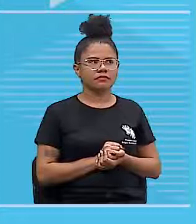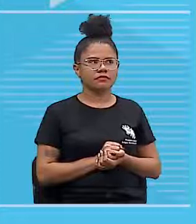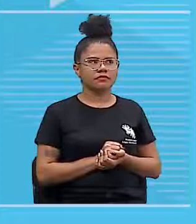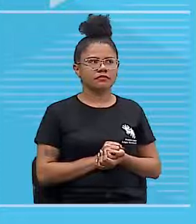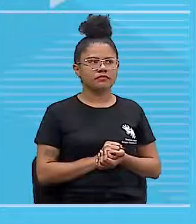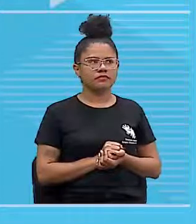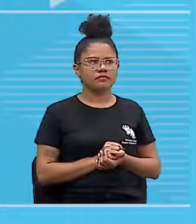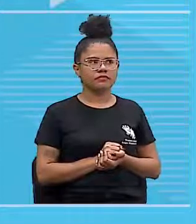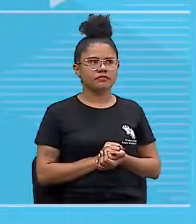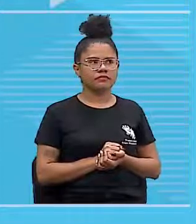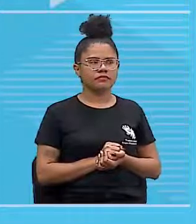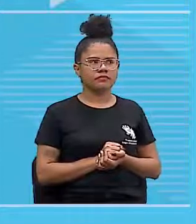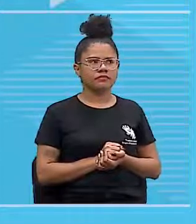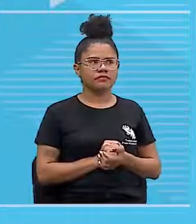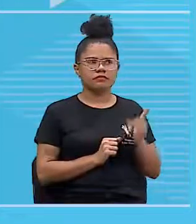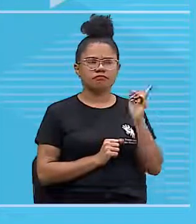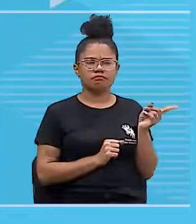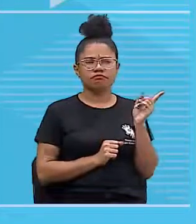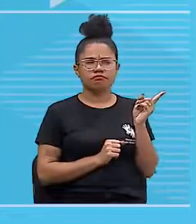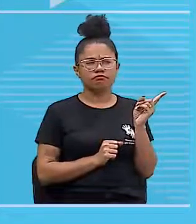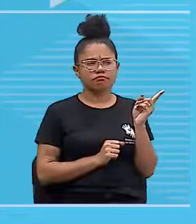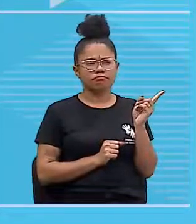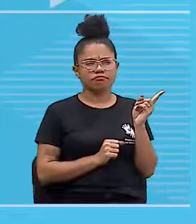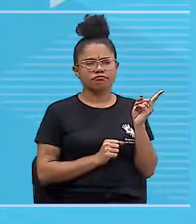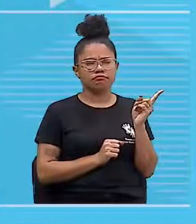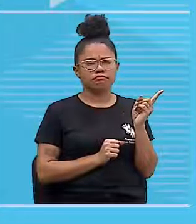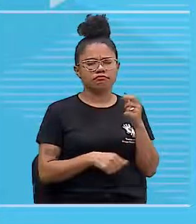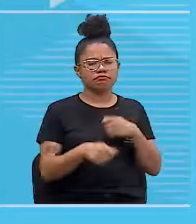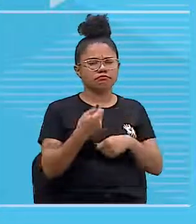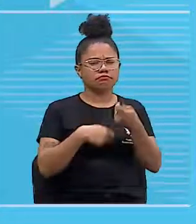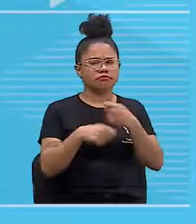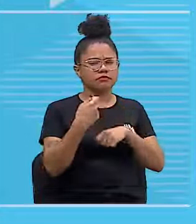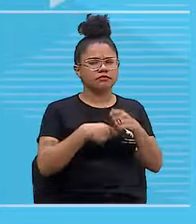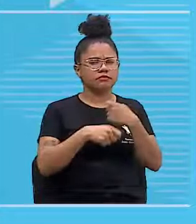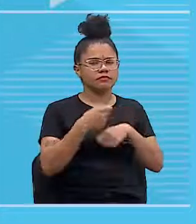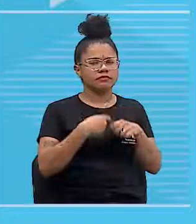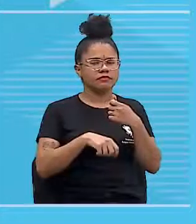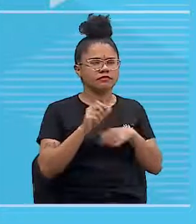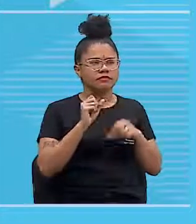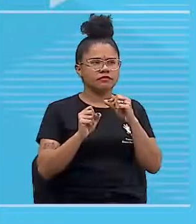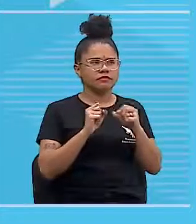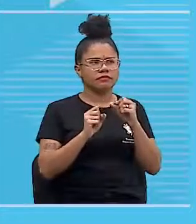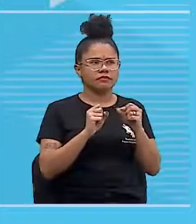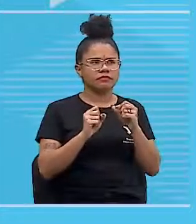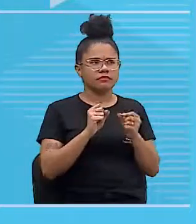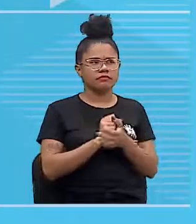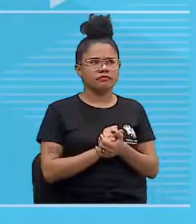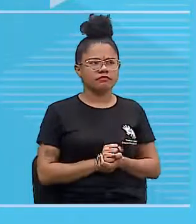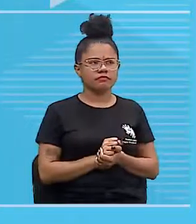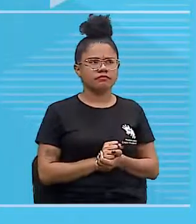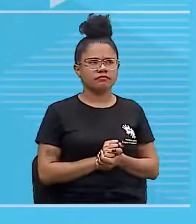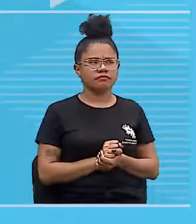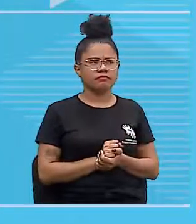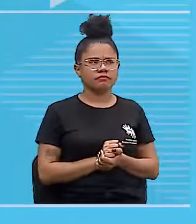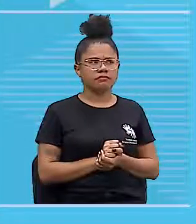deve-se comercial que é isso hein déficit sei lá o que é